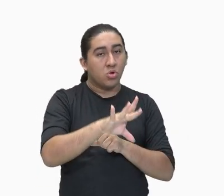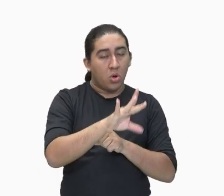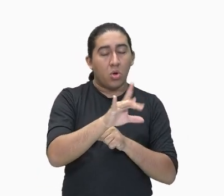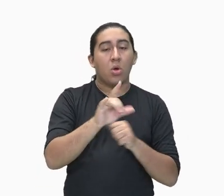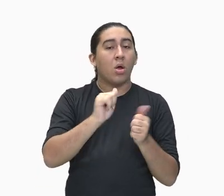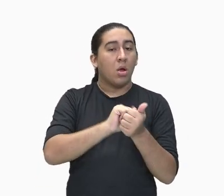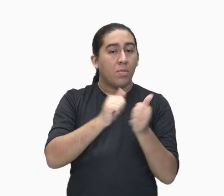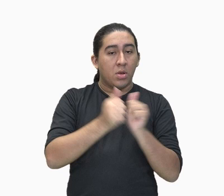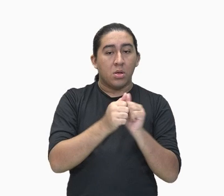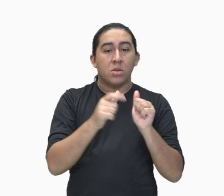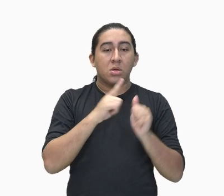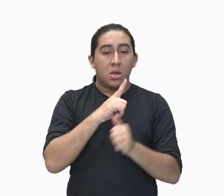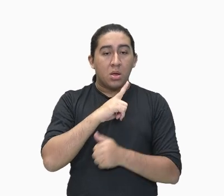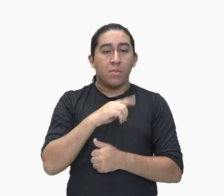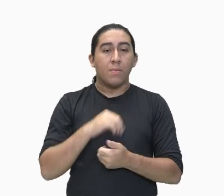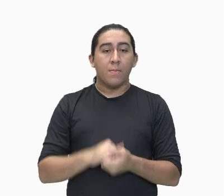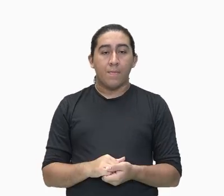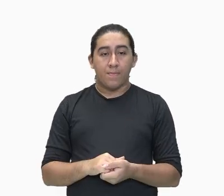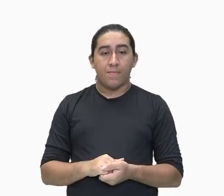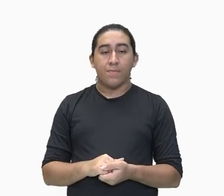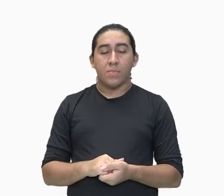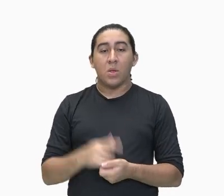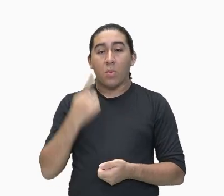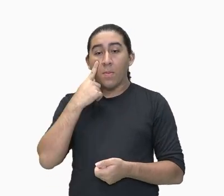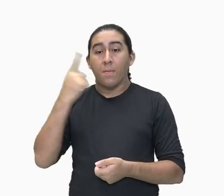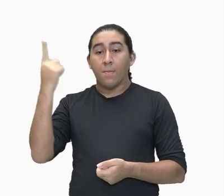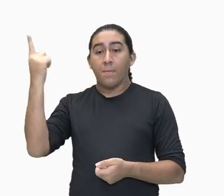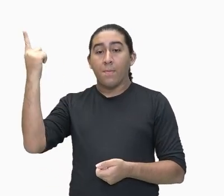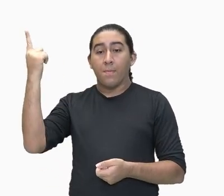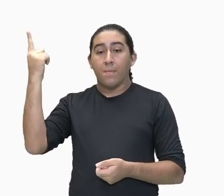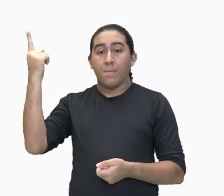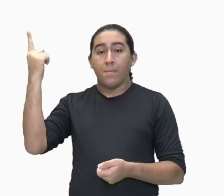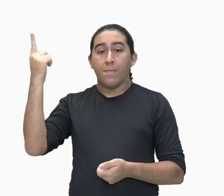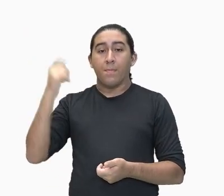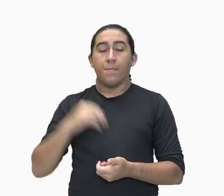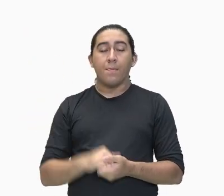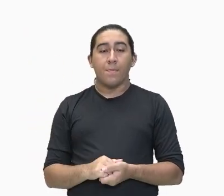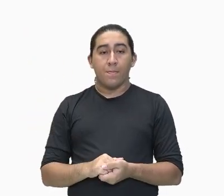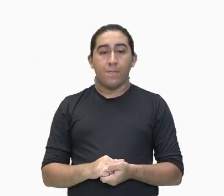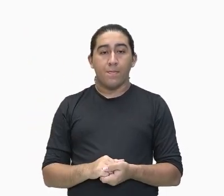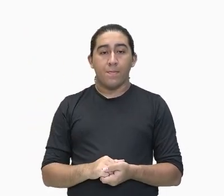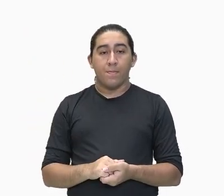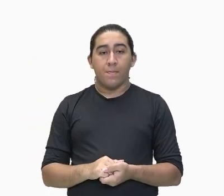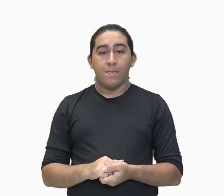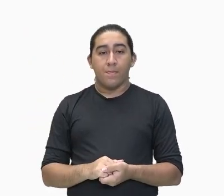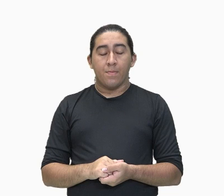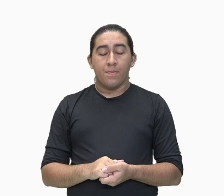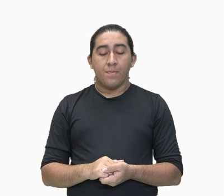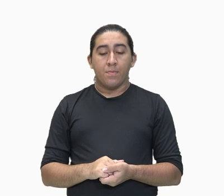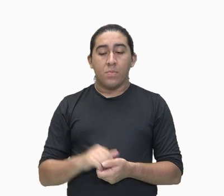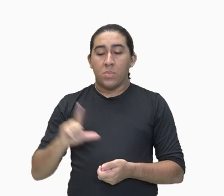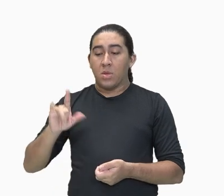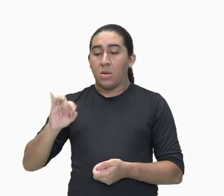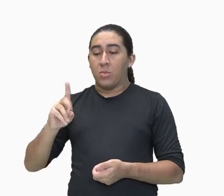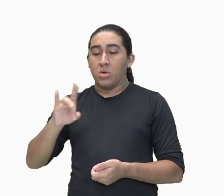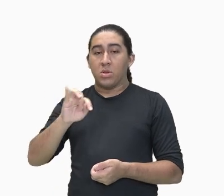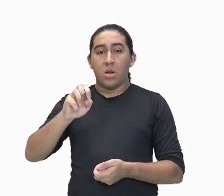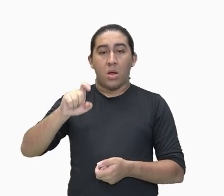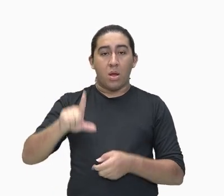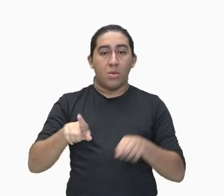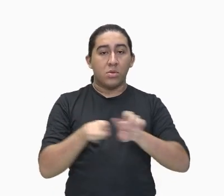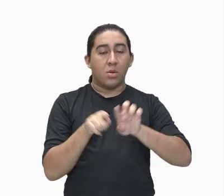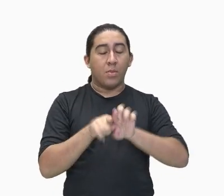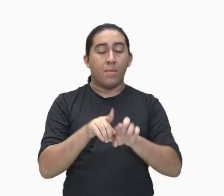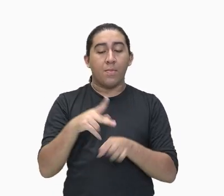dental, lábio mais dental, né? E é por justaposição. Perna